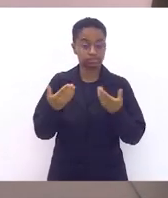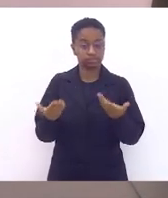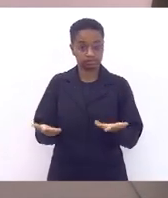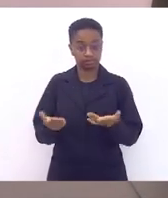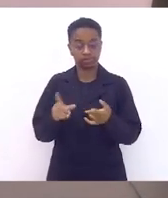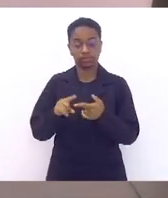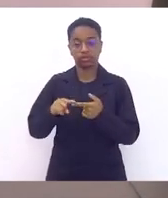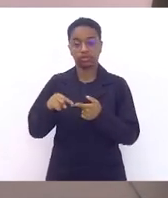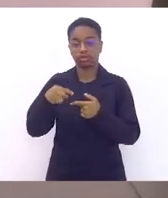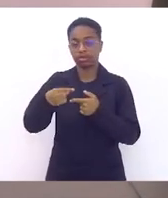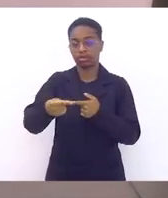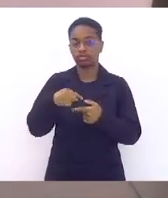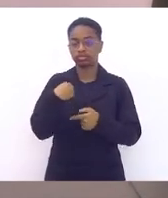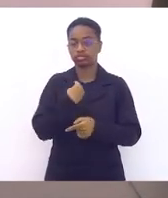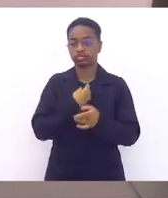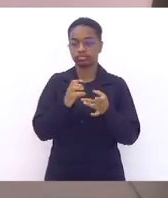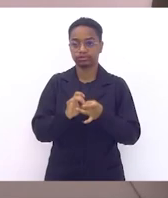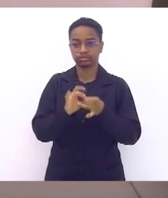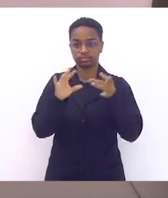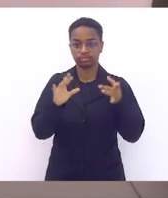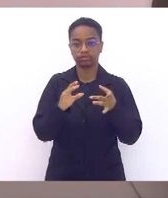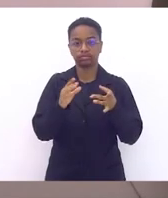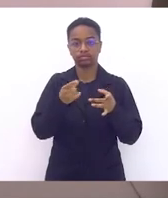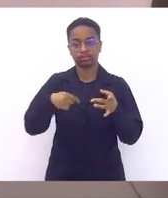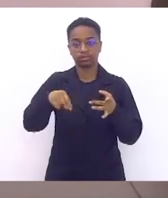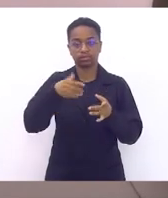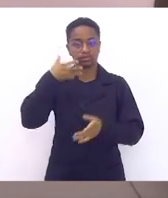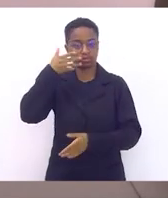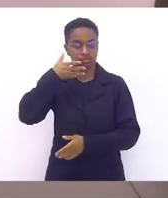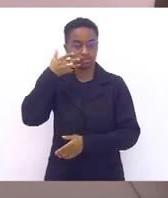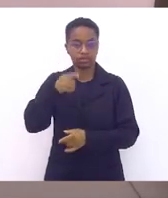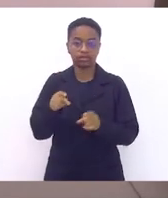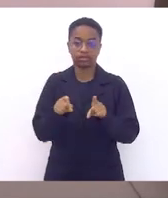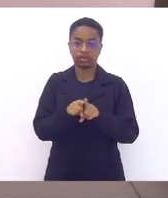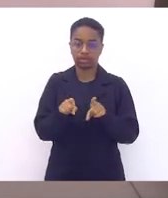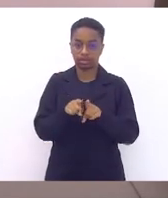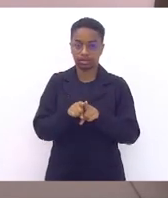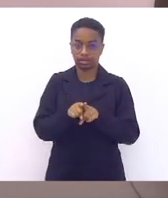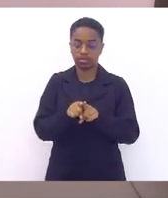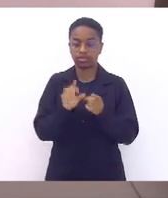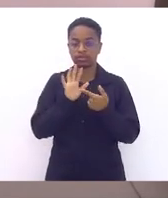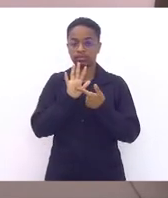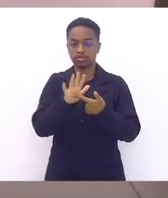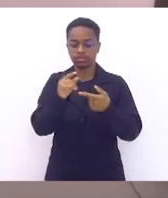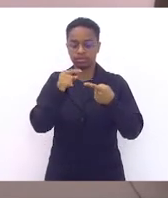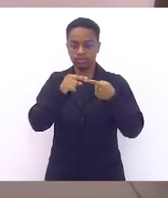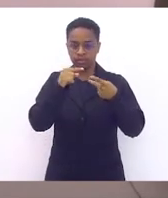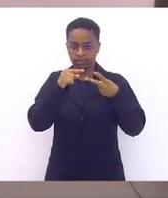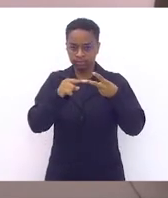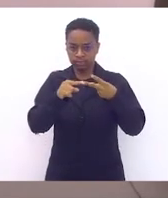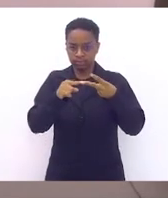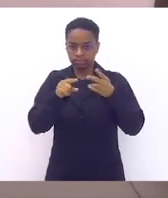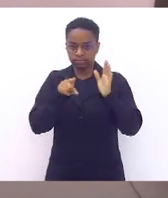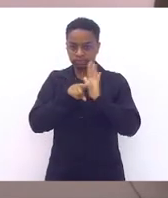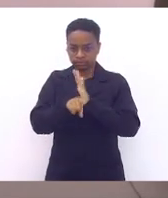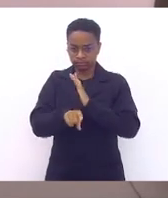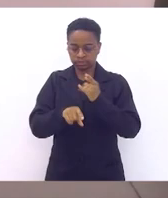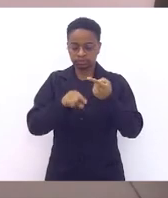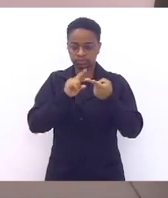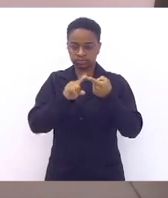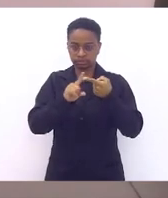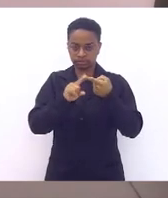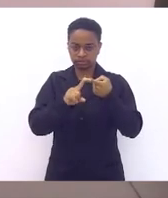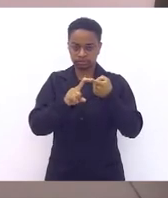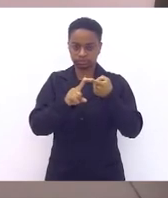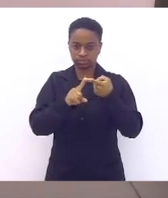gente abre para as colocações. E aí, colocando também, doutor Mário, dois questionamentos. O primeiro é que chega